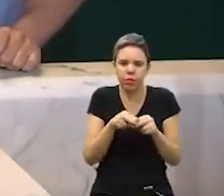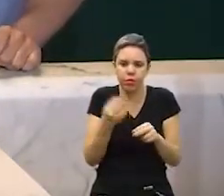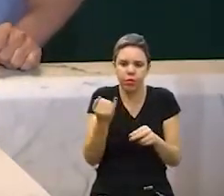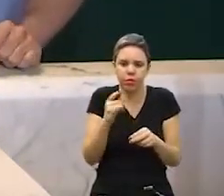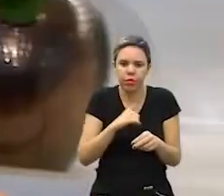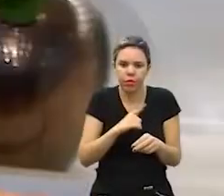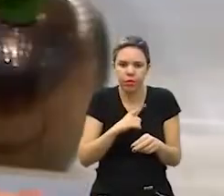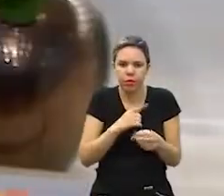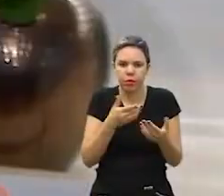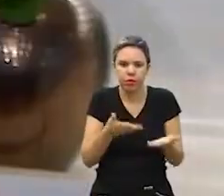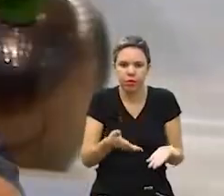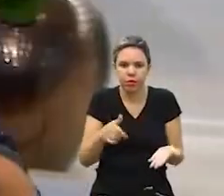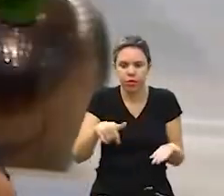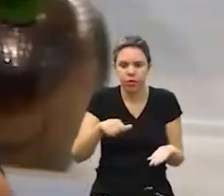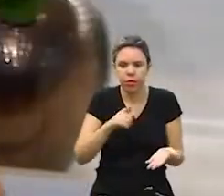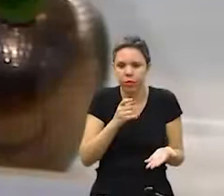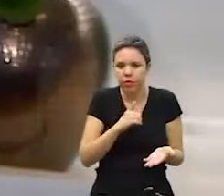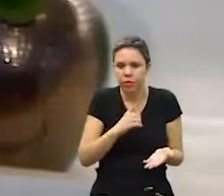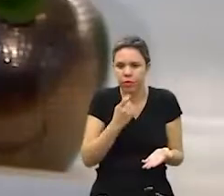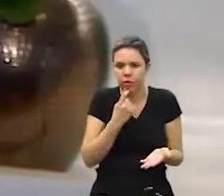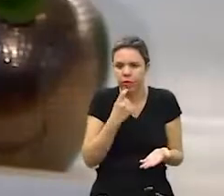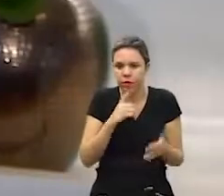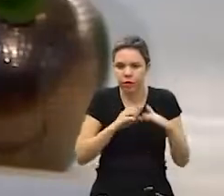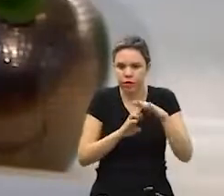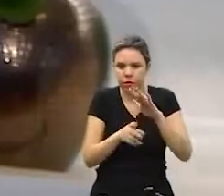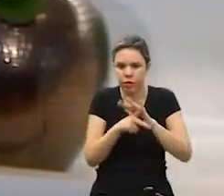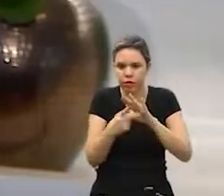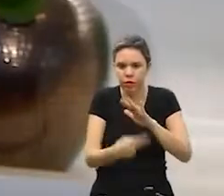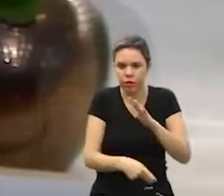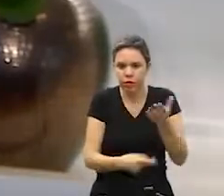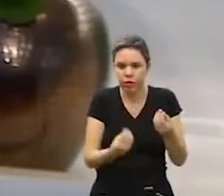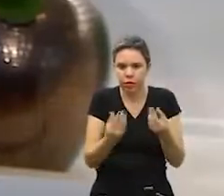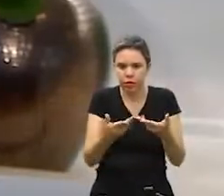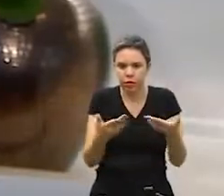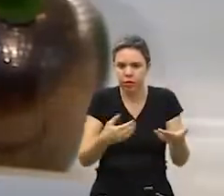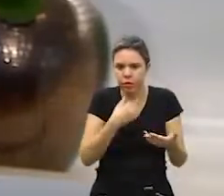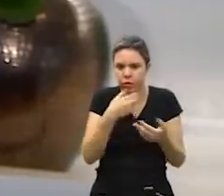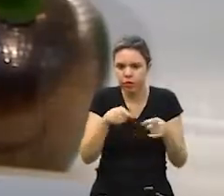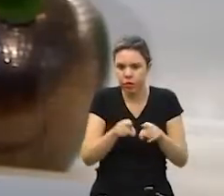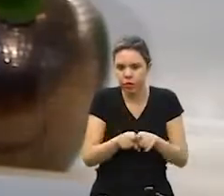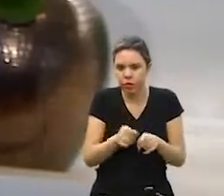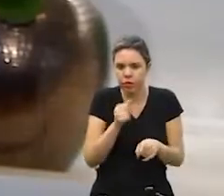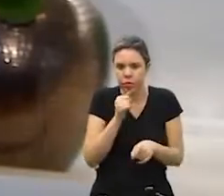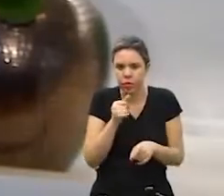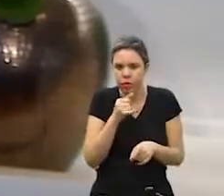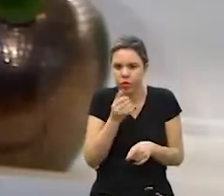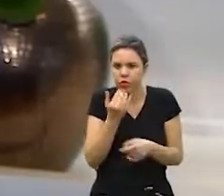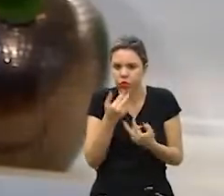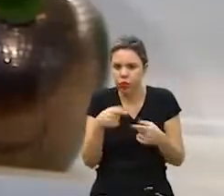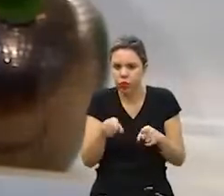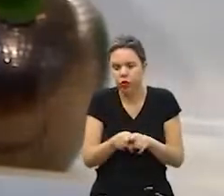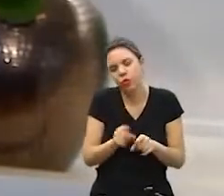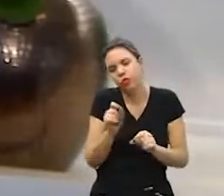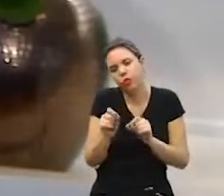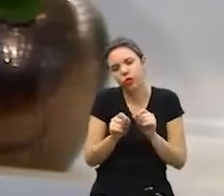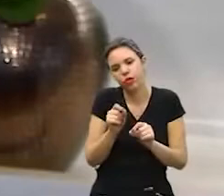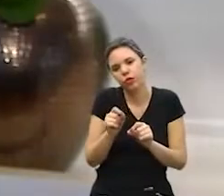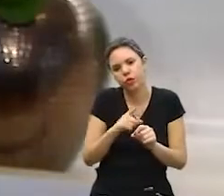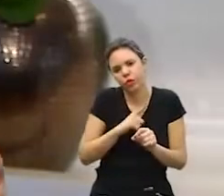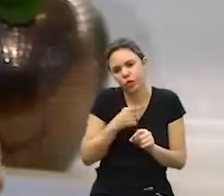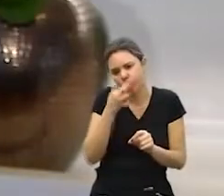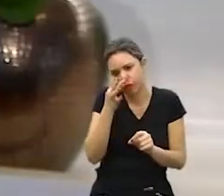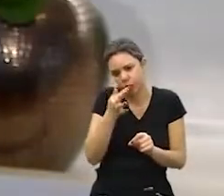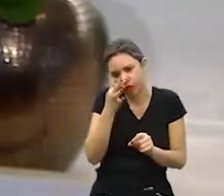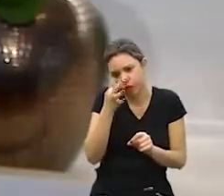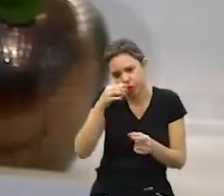isso que é importante ter... aqui em Campinas tem uma empresa específica que fornece frutas, a florzinha comestível. Então,